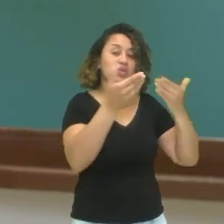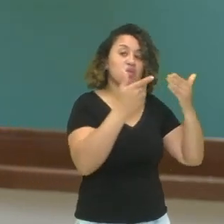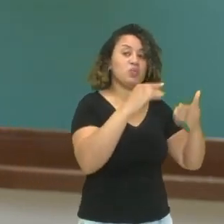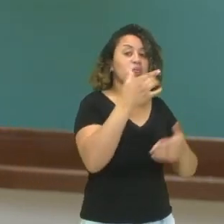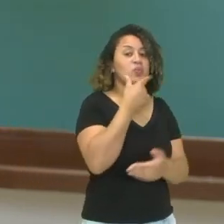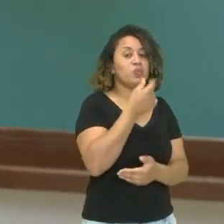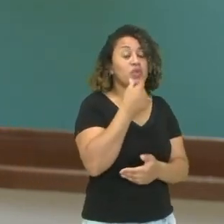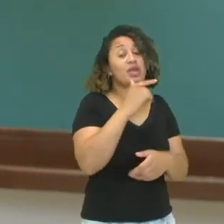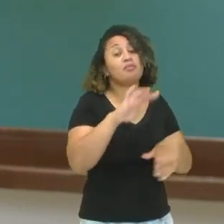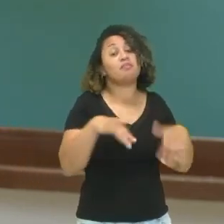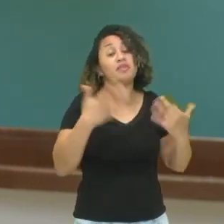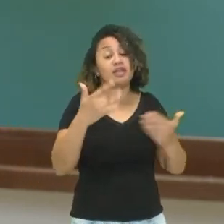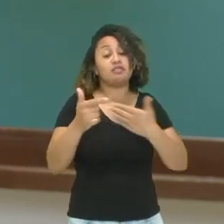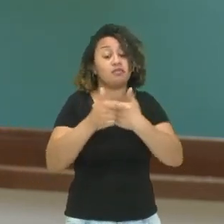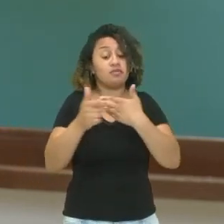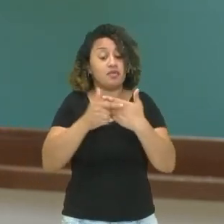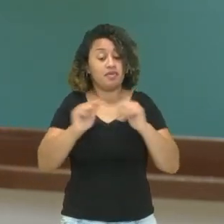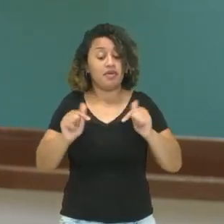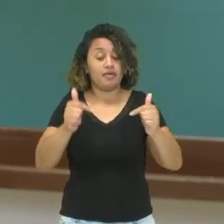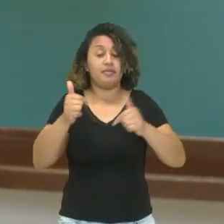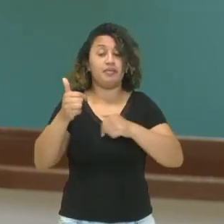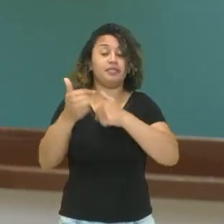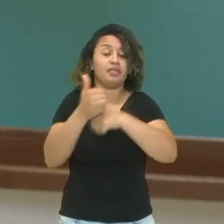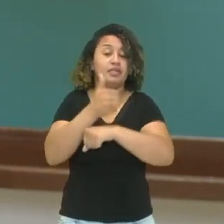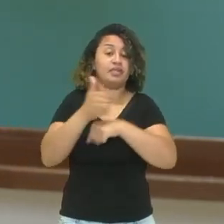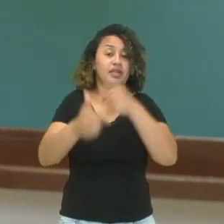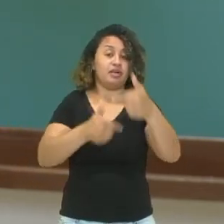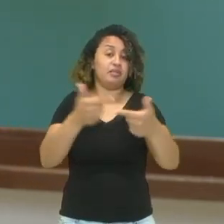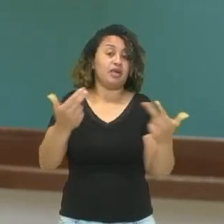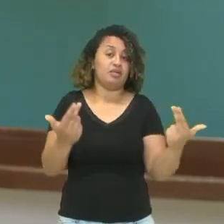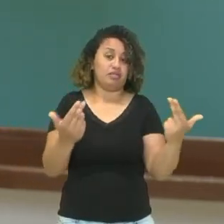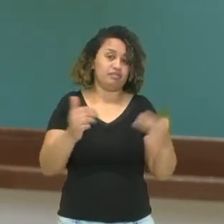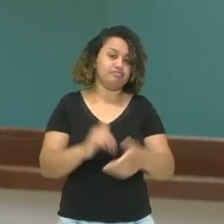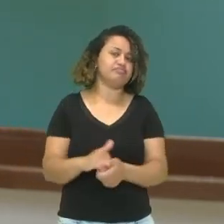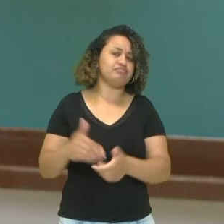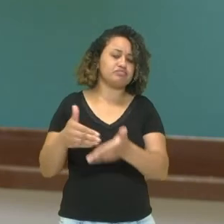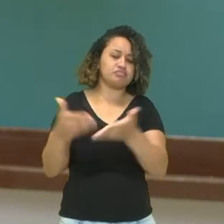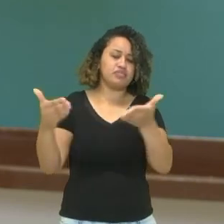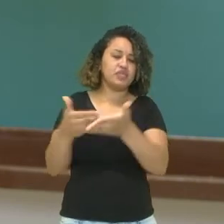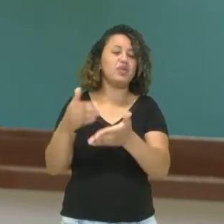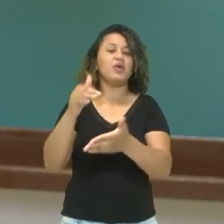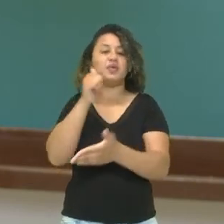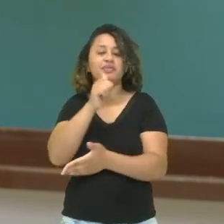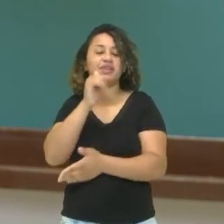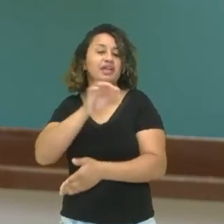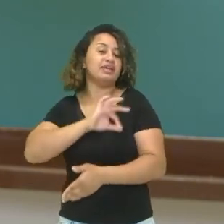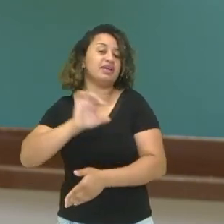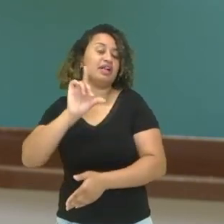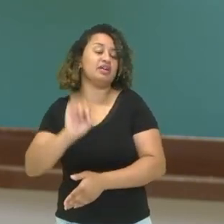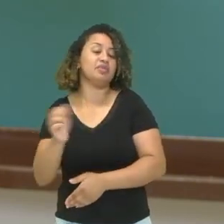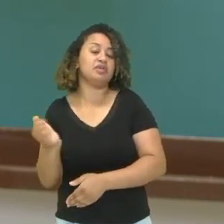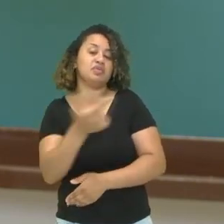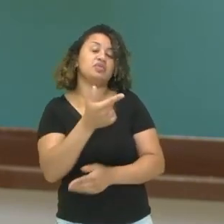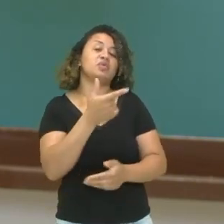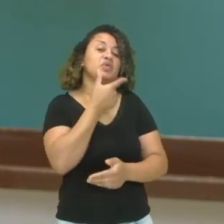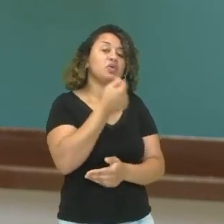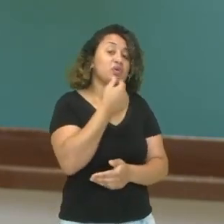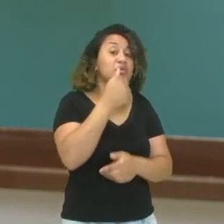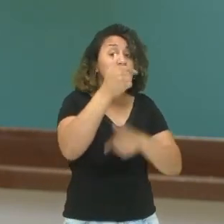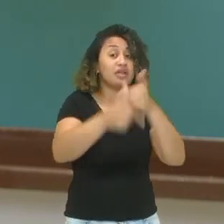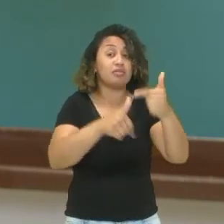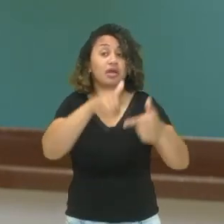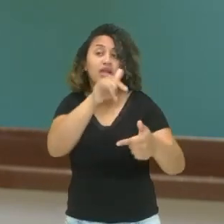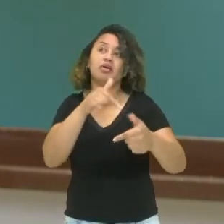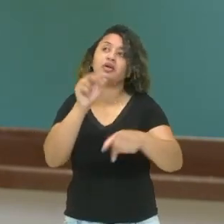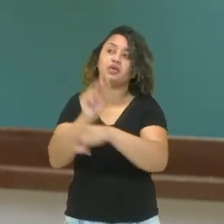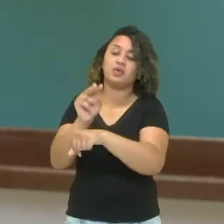ocupando a mesma função. Até hoje as mulheres ganham menos que homens, mesmo quando trabalham mais, cuidando da casa, dos filhos e